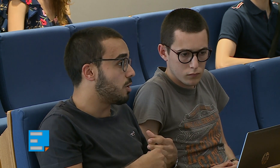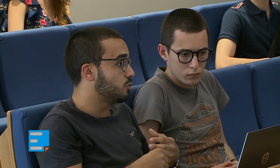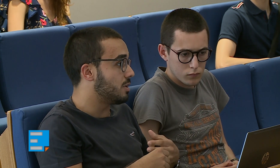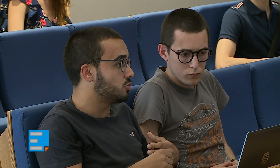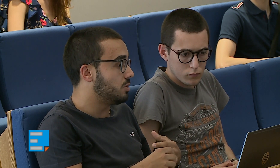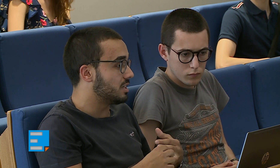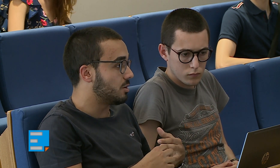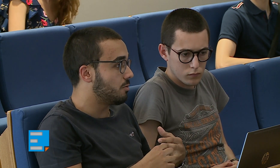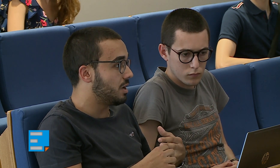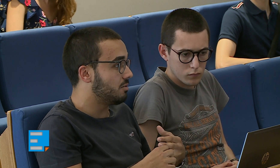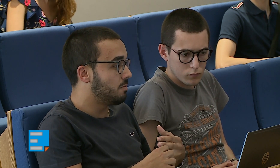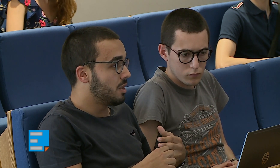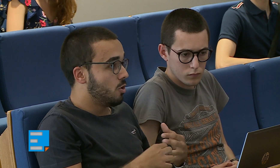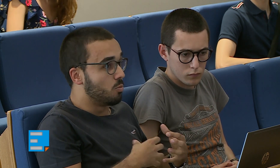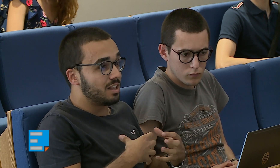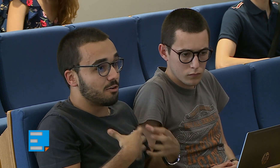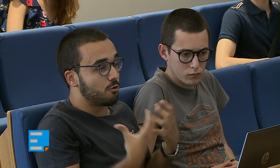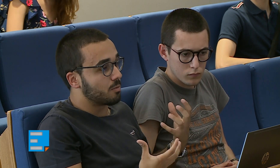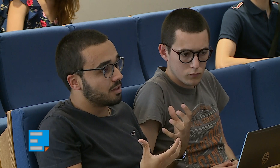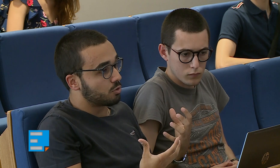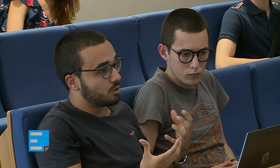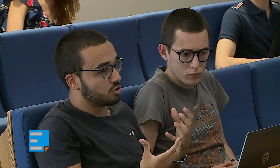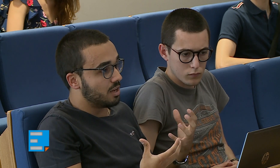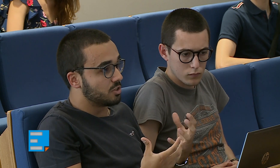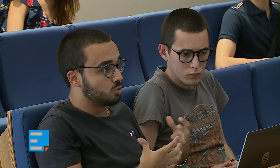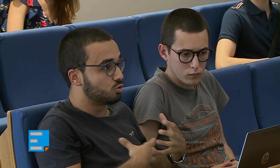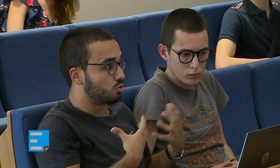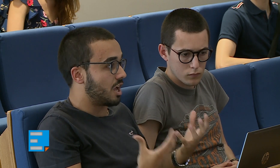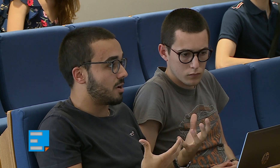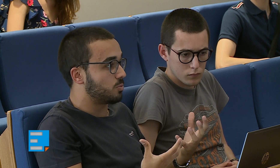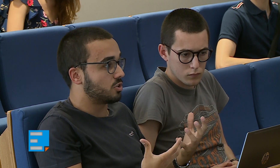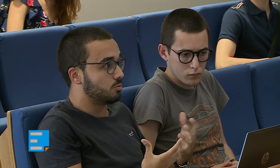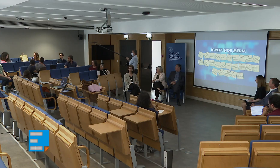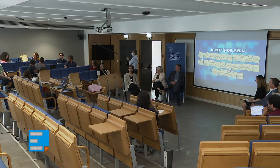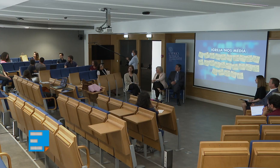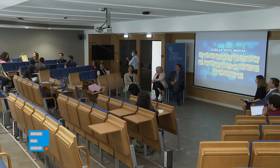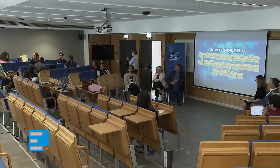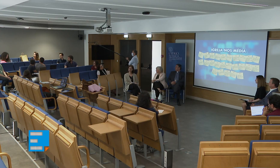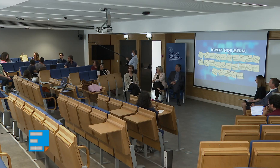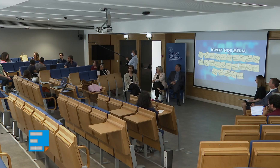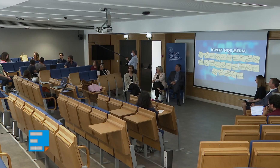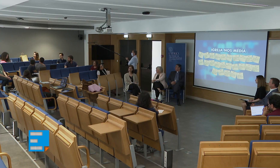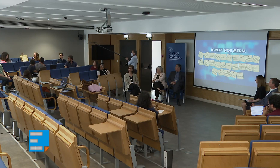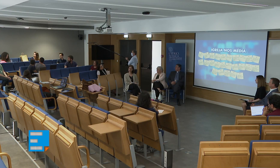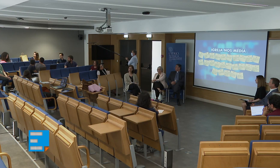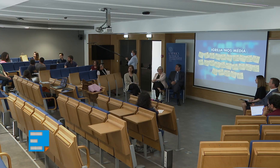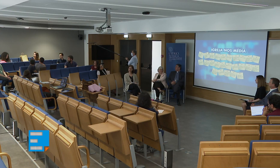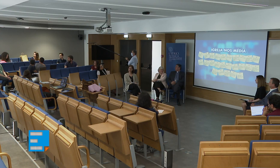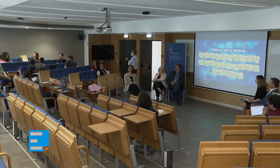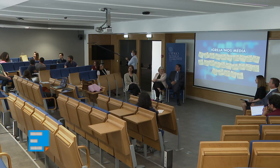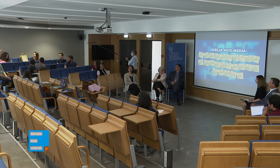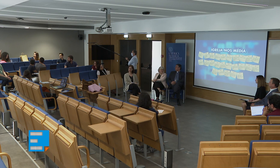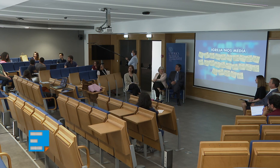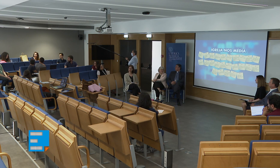também nos próprios meios de comunicação abrir um bocadinho a forma de abordar os temas, de os tornar mais próximos. Aquilo que mais me saltou à